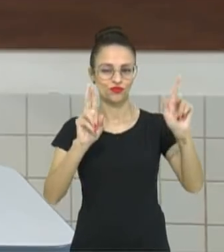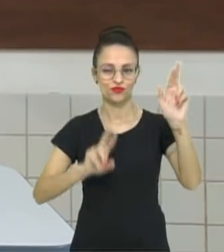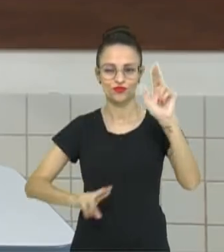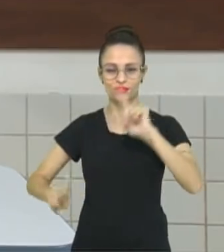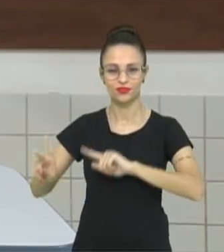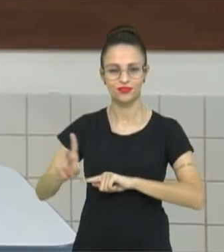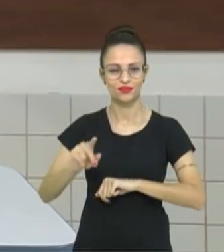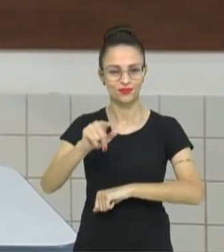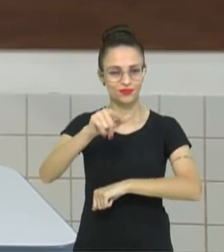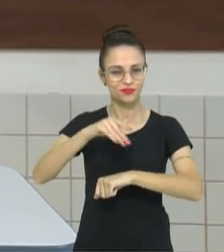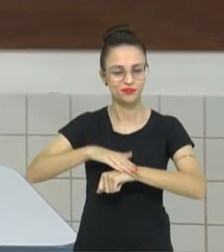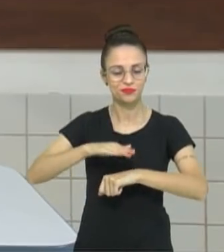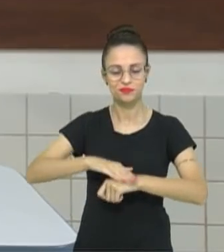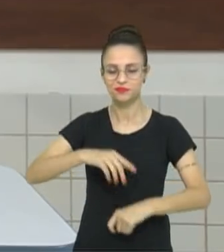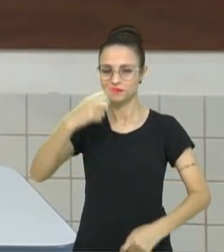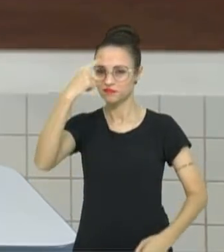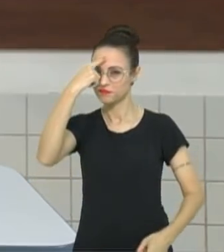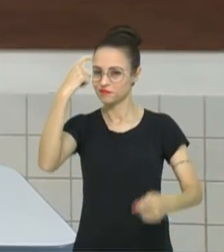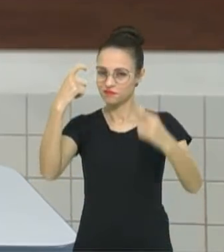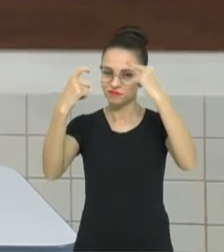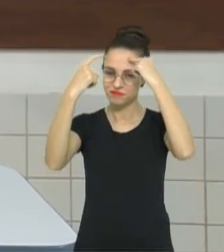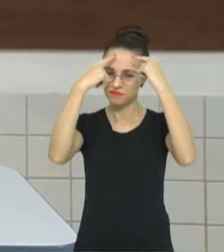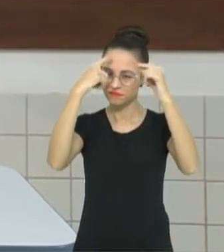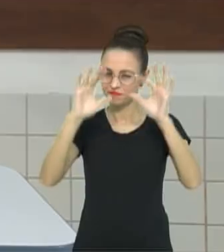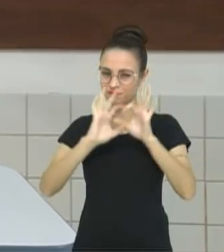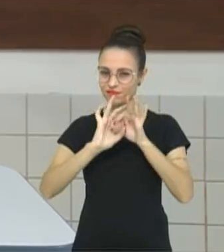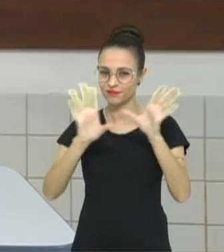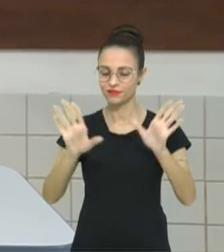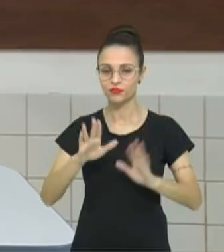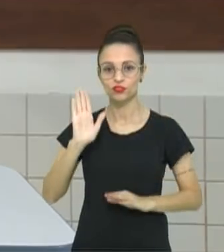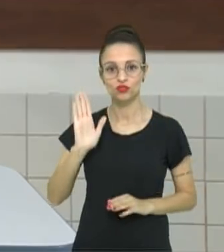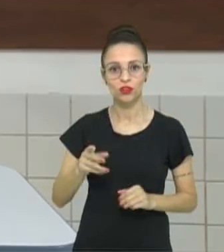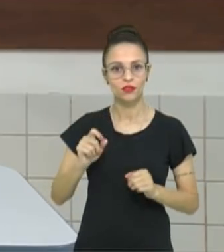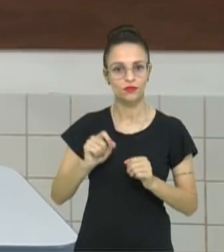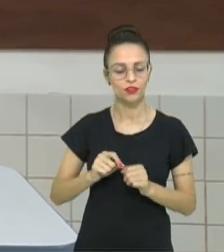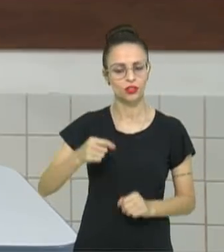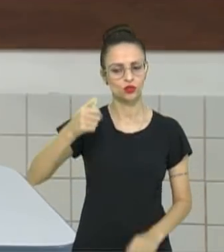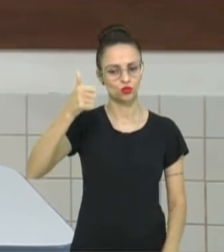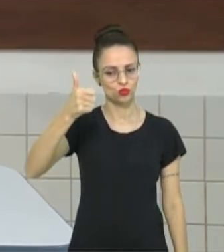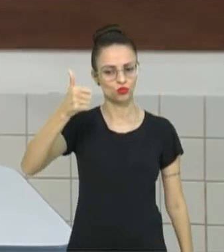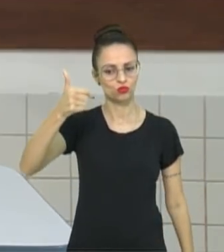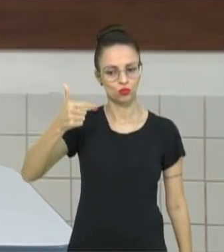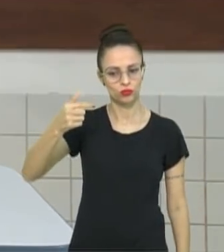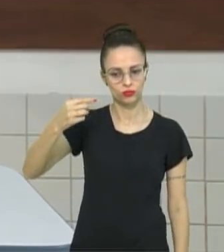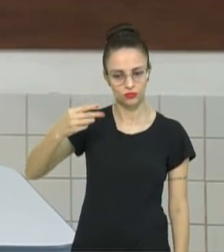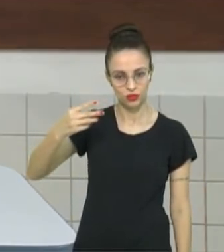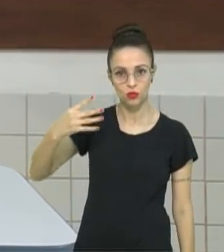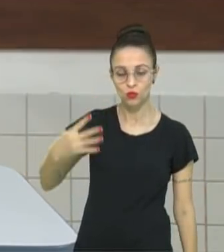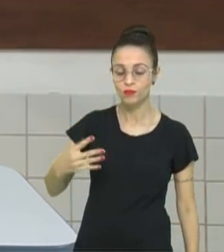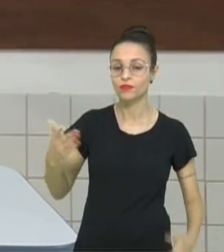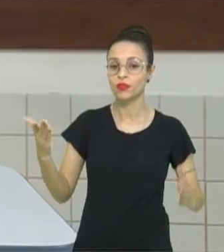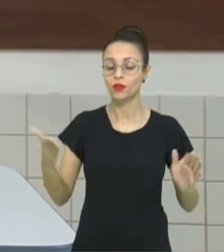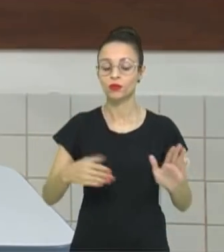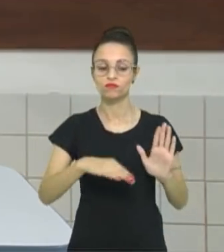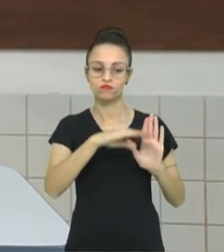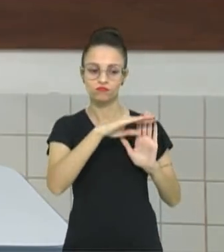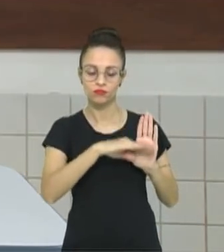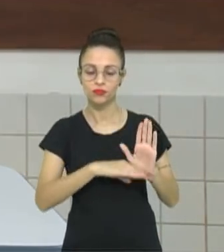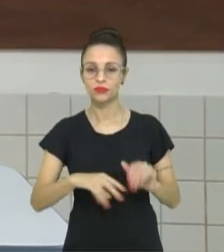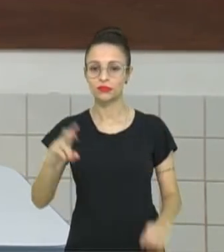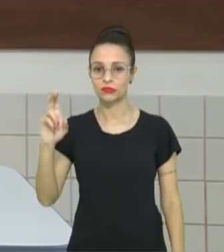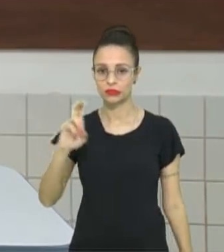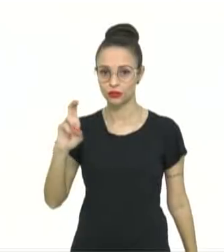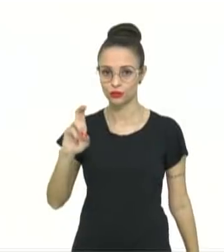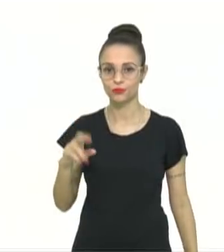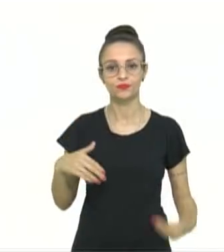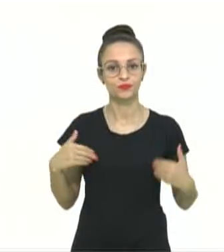sua criatividade. Então já passamos, né? Fizemos 4 passos. Então agora nós vamos lá para o 5º passo. Então se